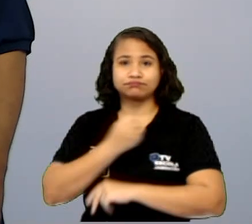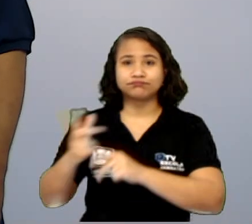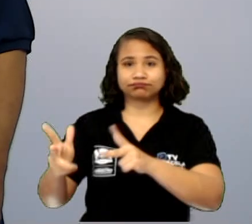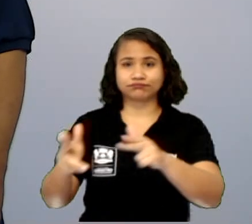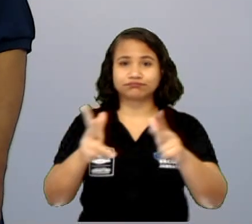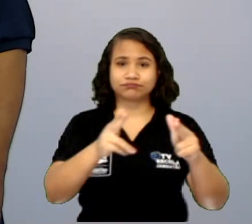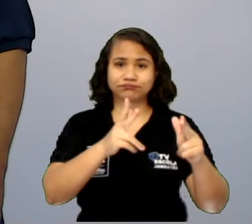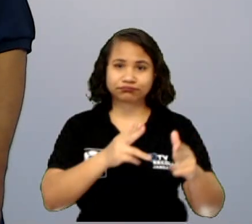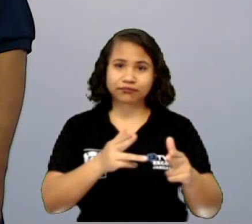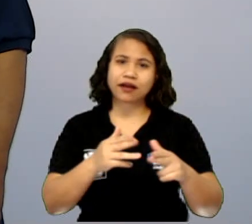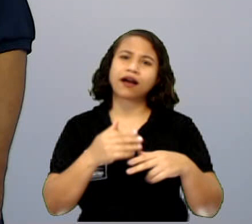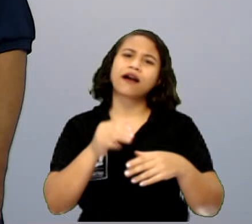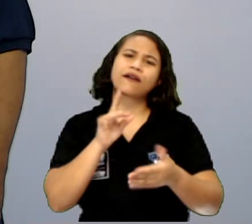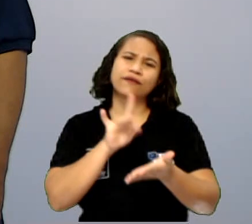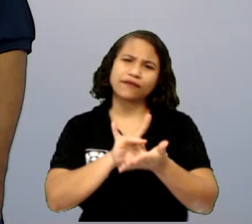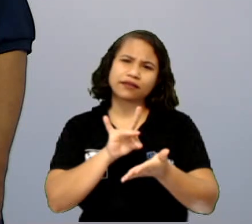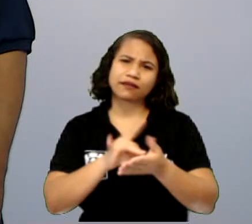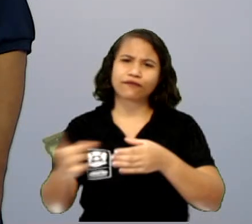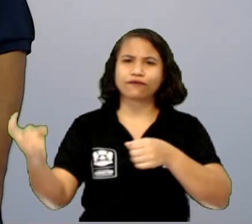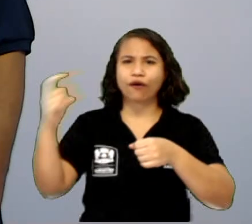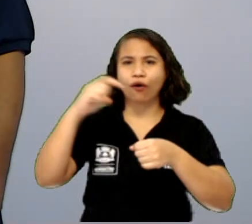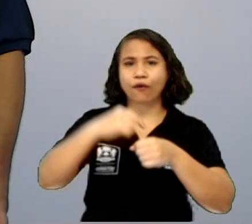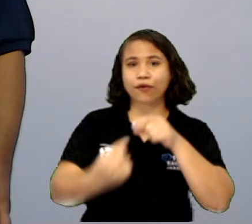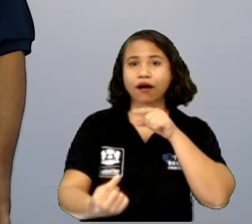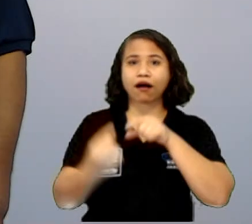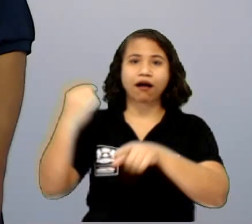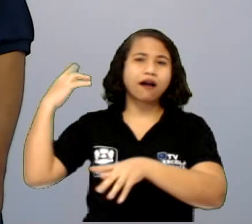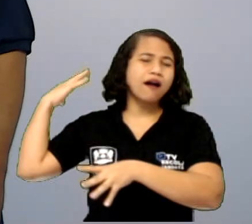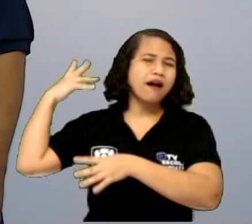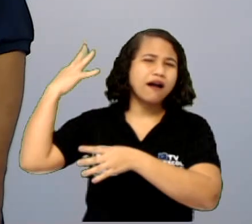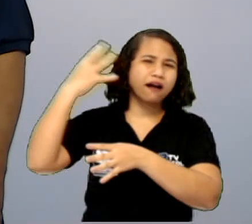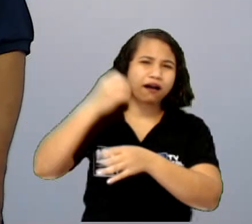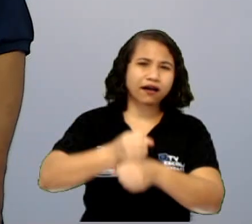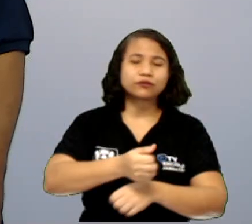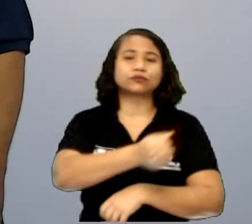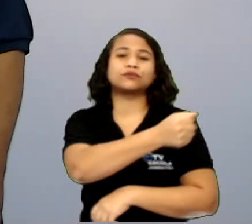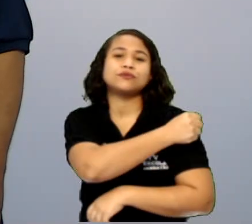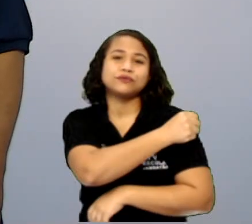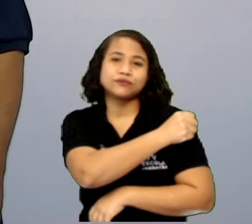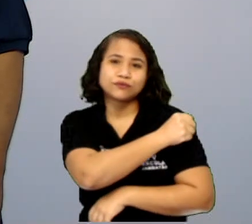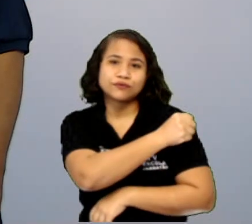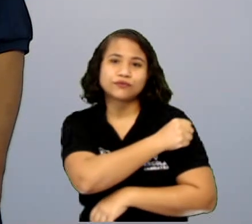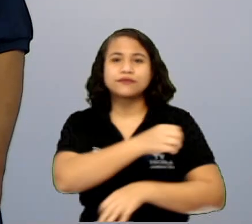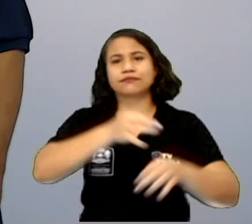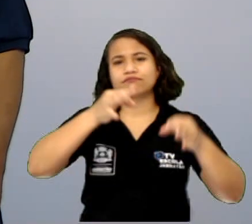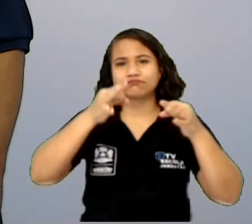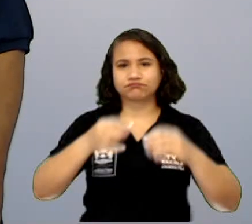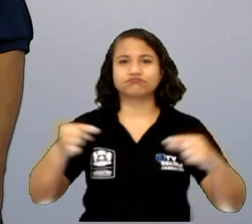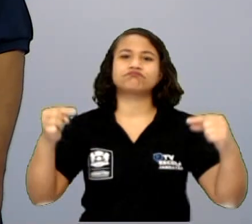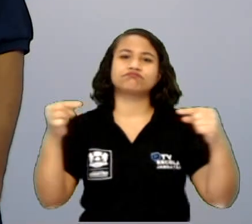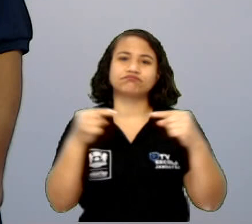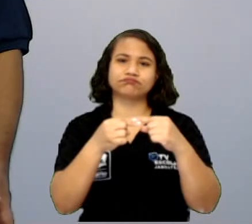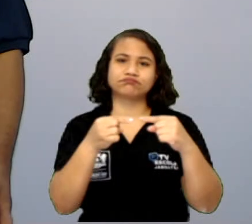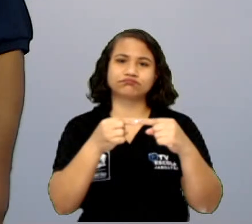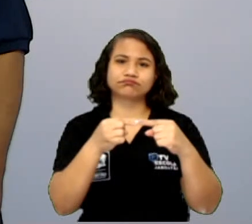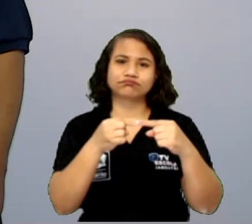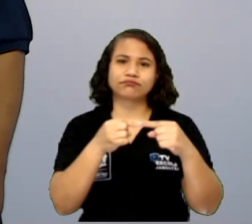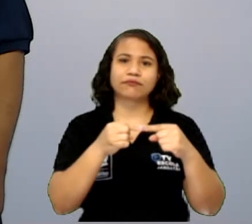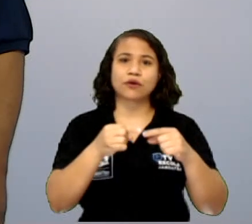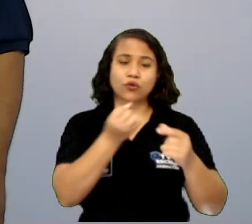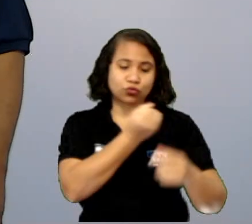vai retomar é um conteúdo que a gente usou nas aulas iniciais do oitavo ano que fez Justamente a